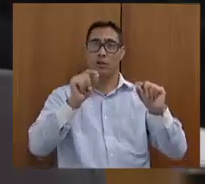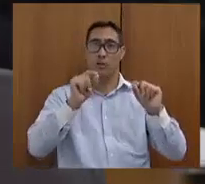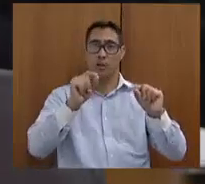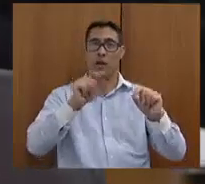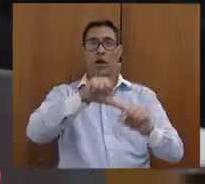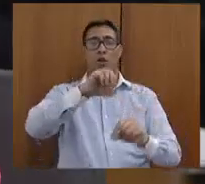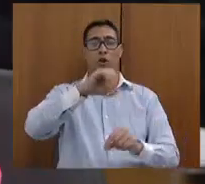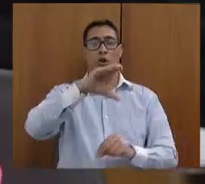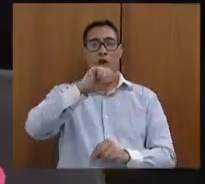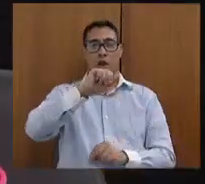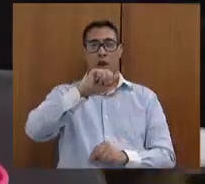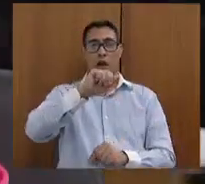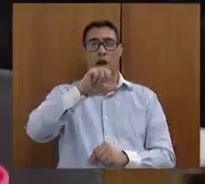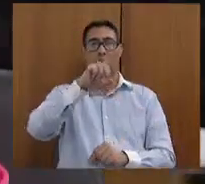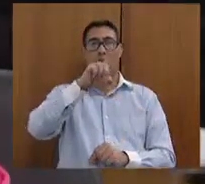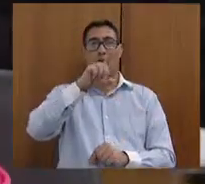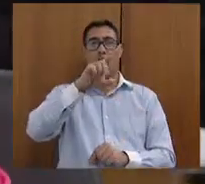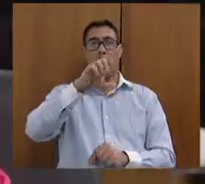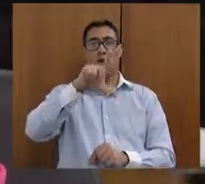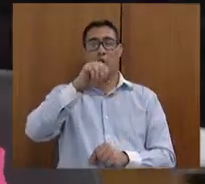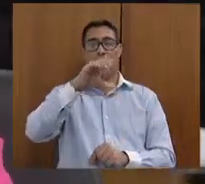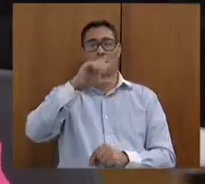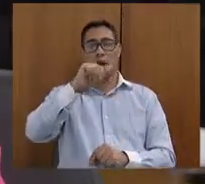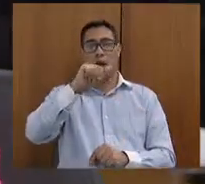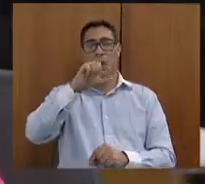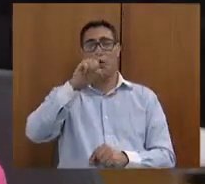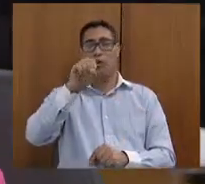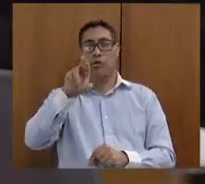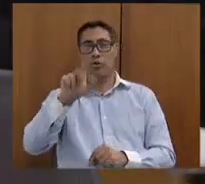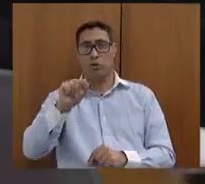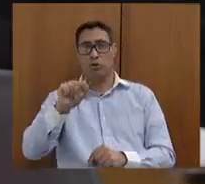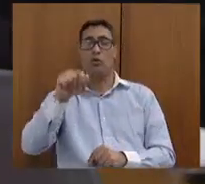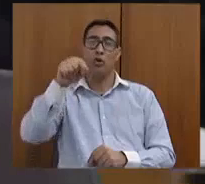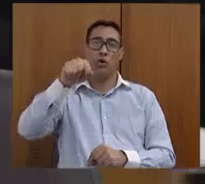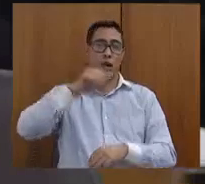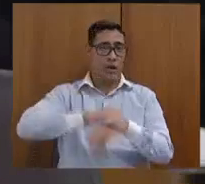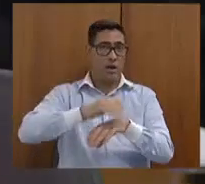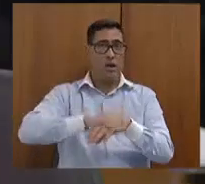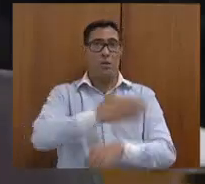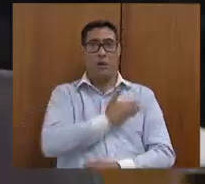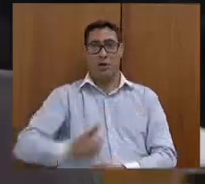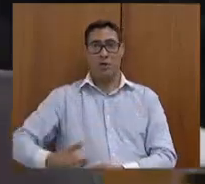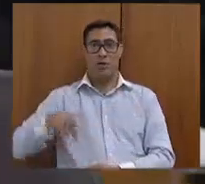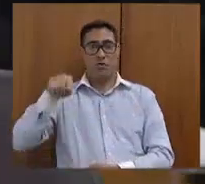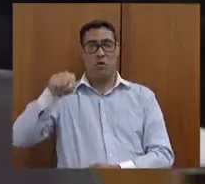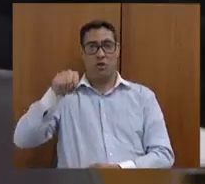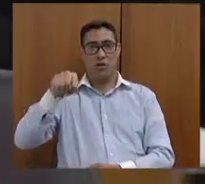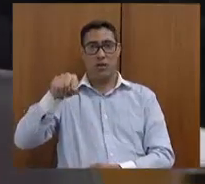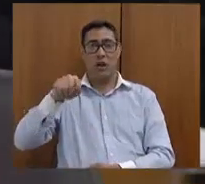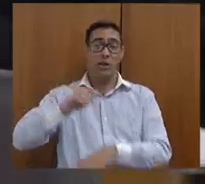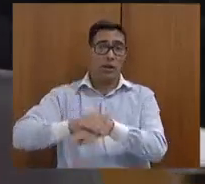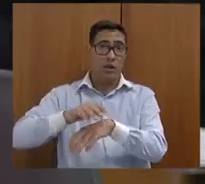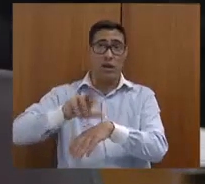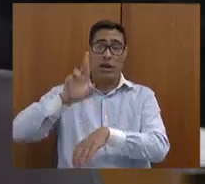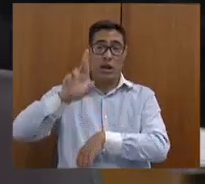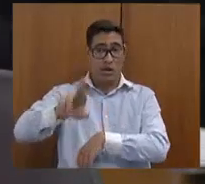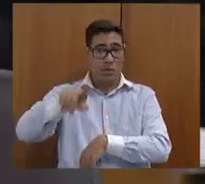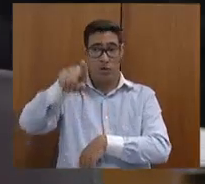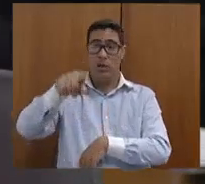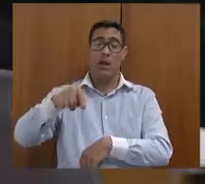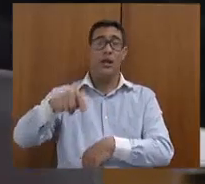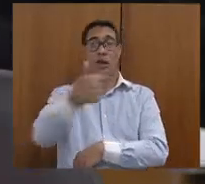locadoras de automóveis que loca para o estado e o estado responder que não